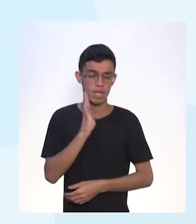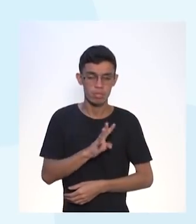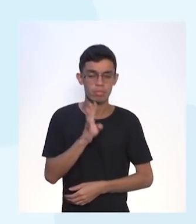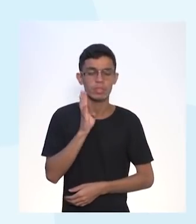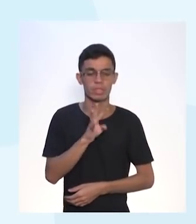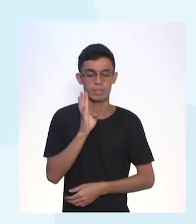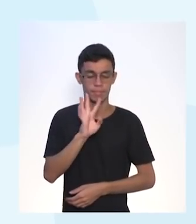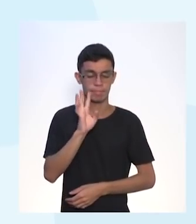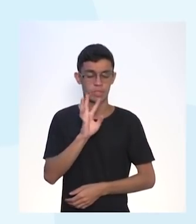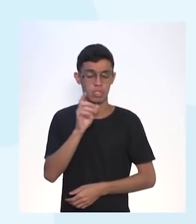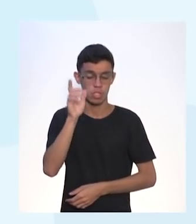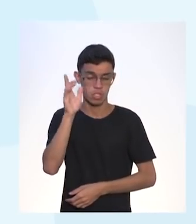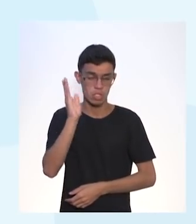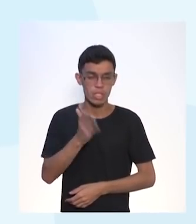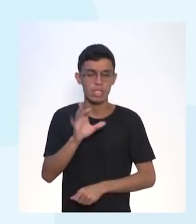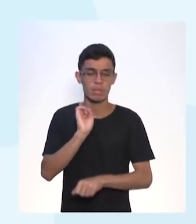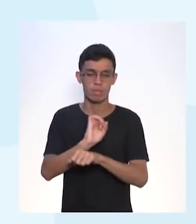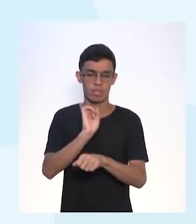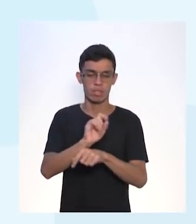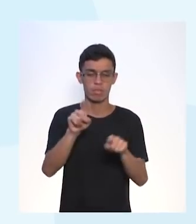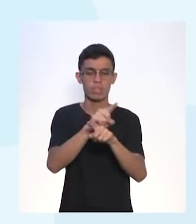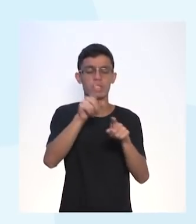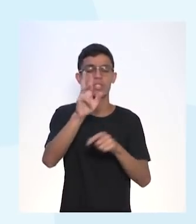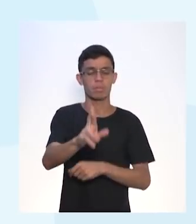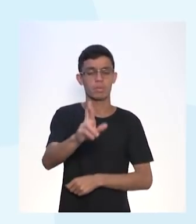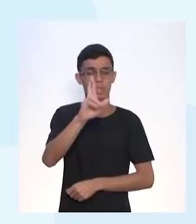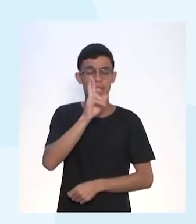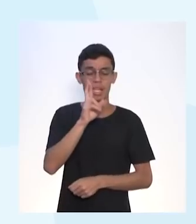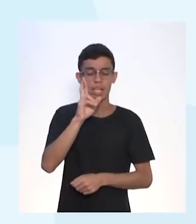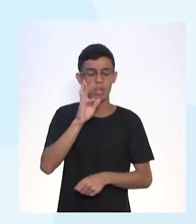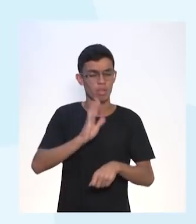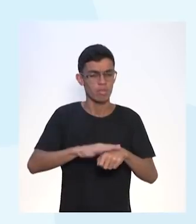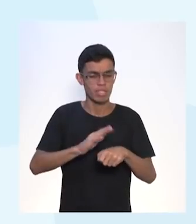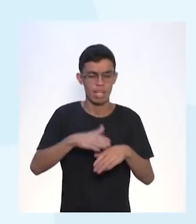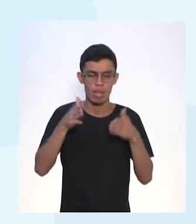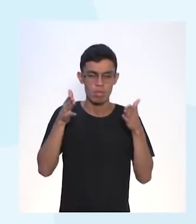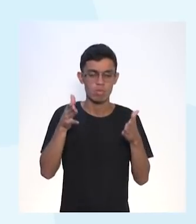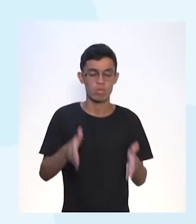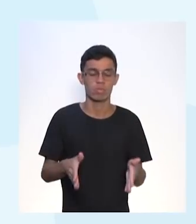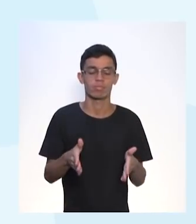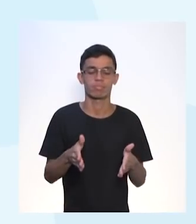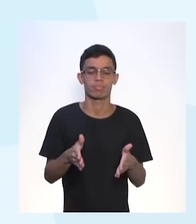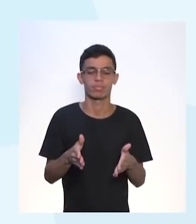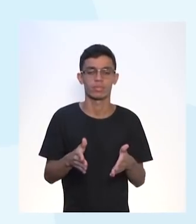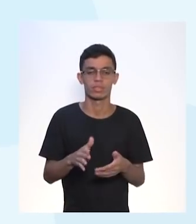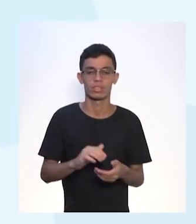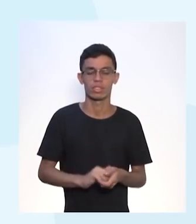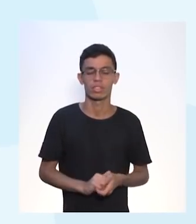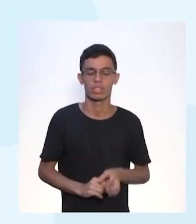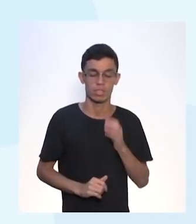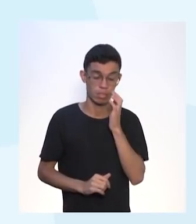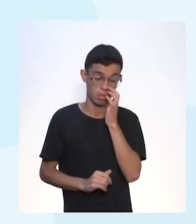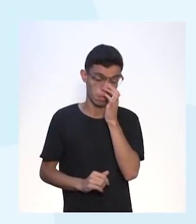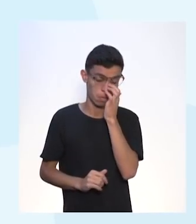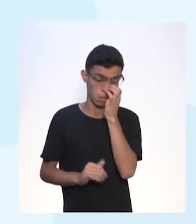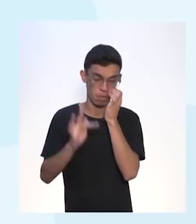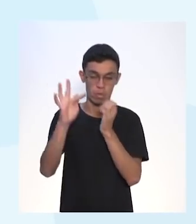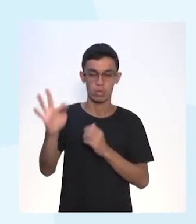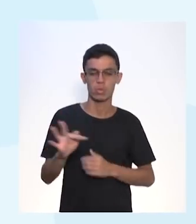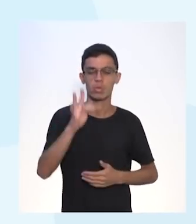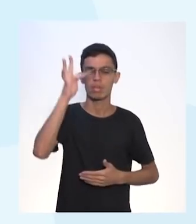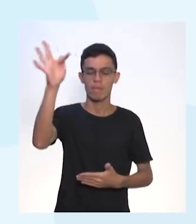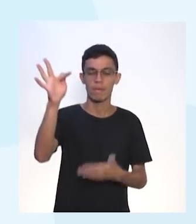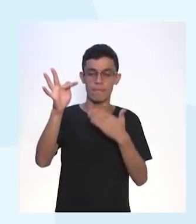de vocês mesmo, né? Então, o que a gente fizer agora vai servir para o nosso futuro. Então,